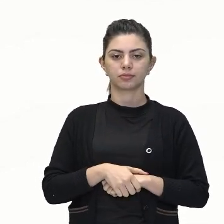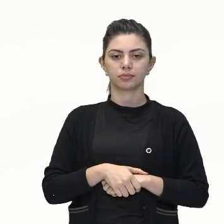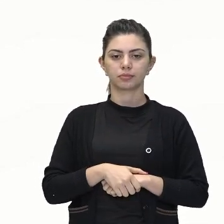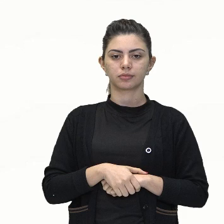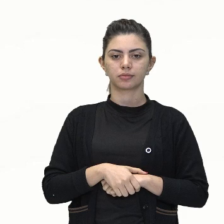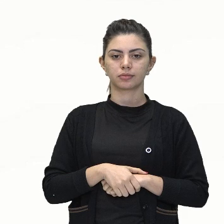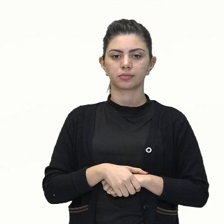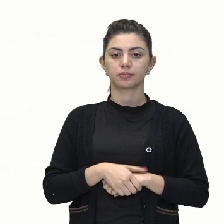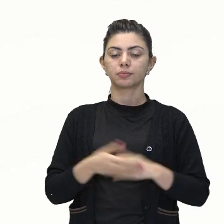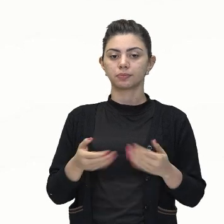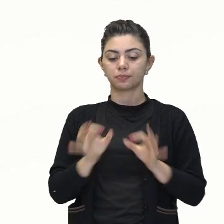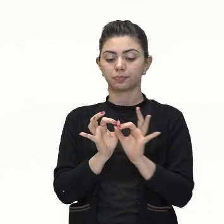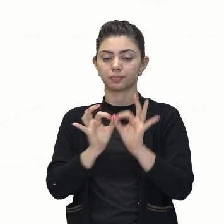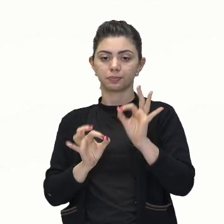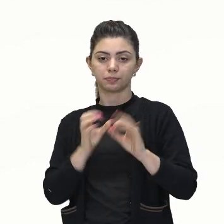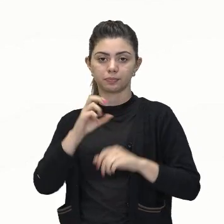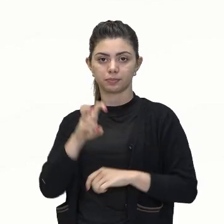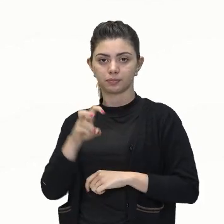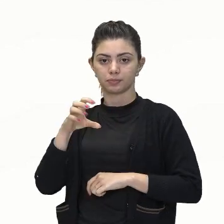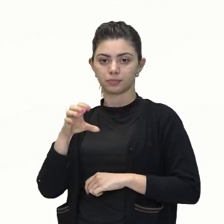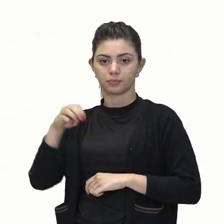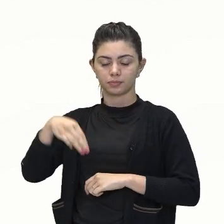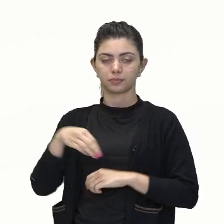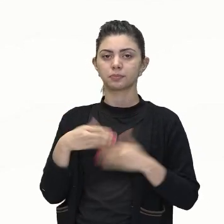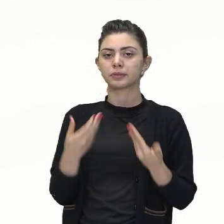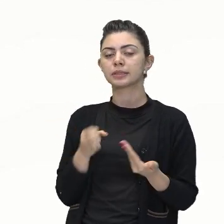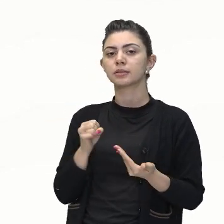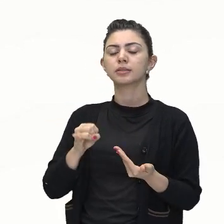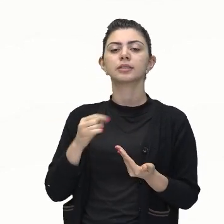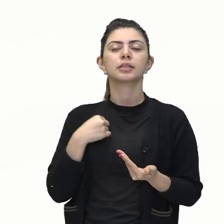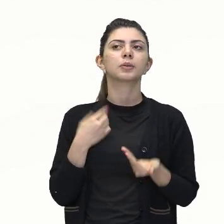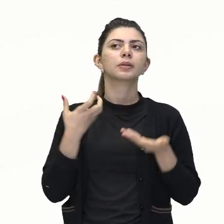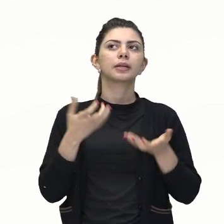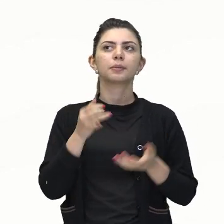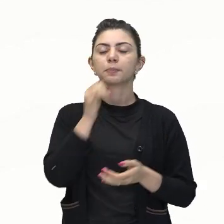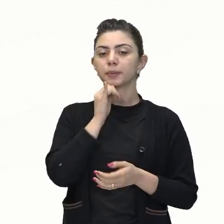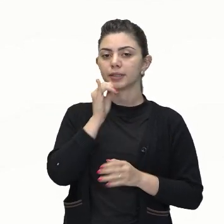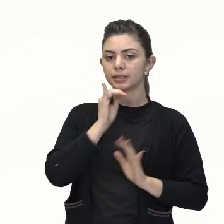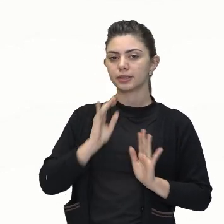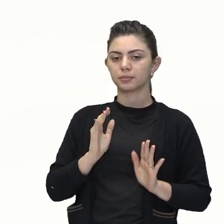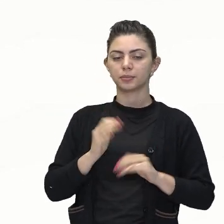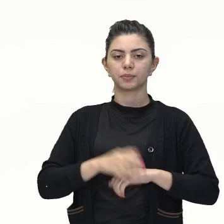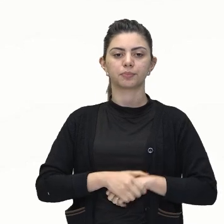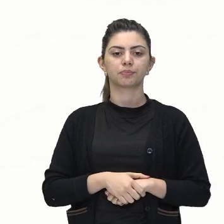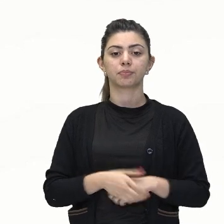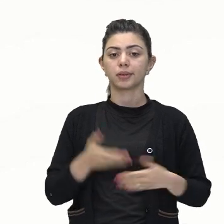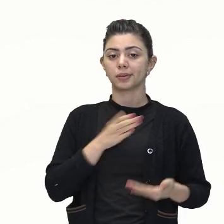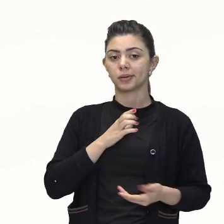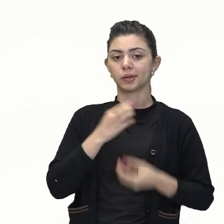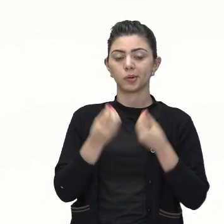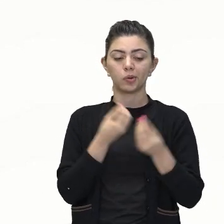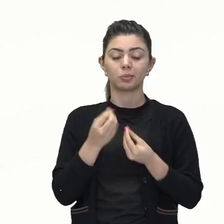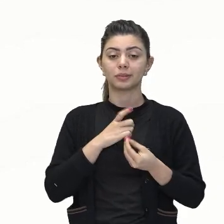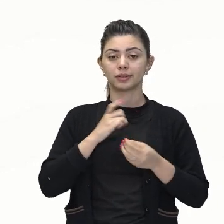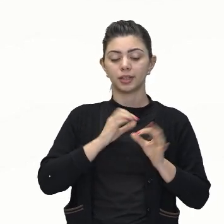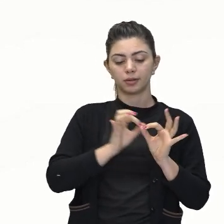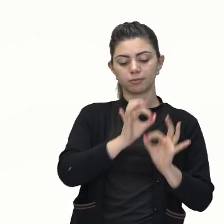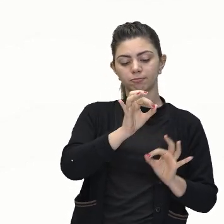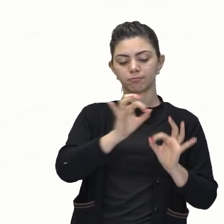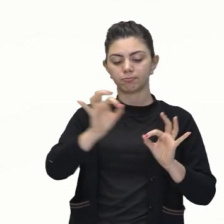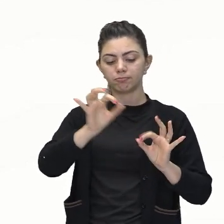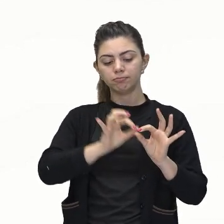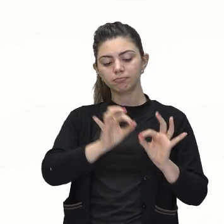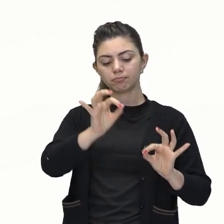Igual a 5 centímetros. Se eu quiser saber, aqui no caso, o perímetro desse triângulo, como